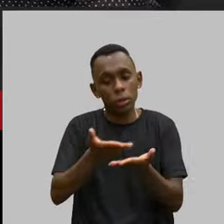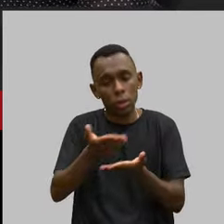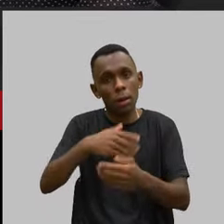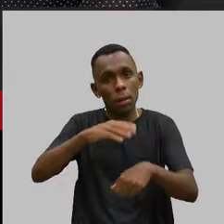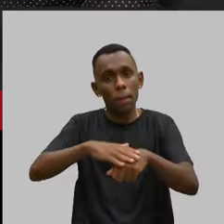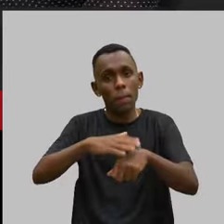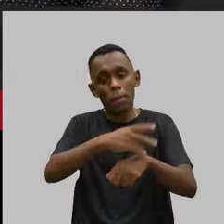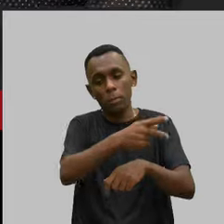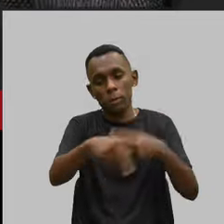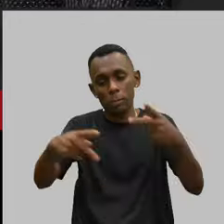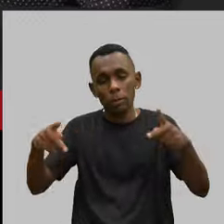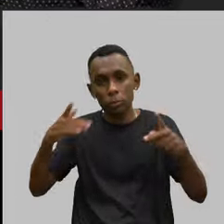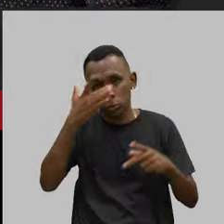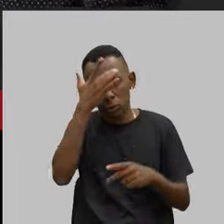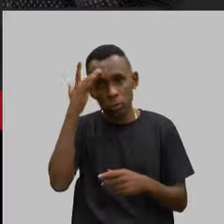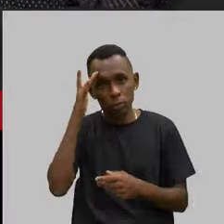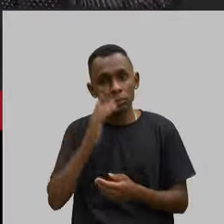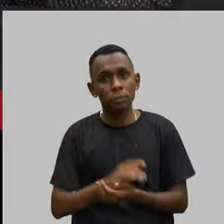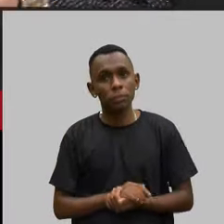na